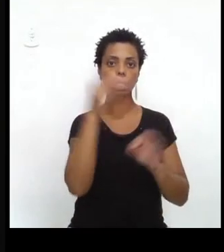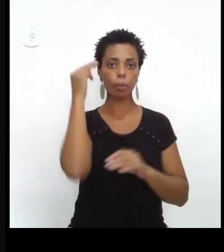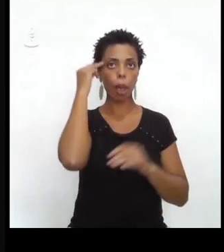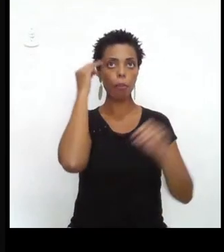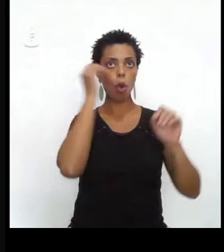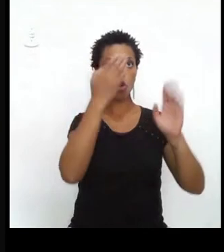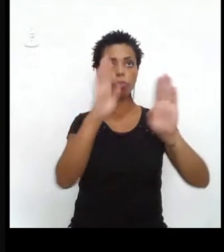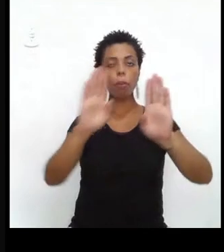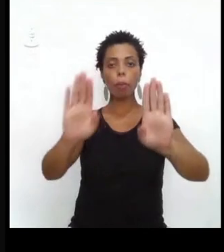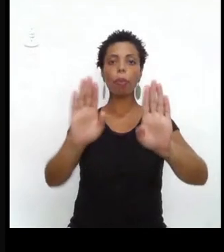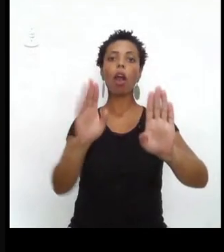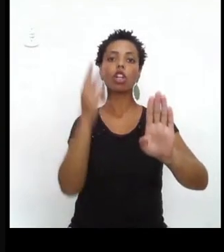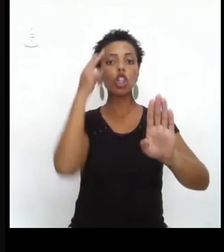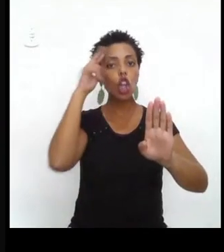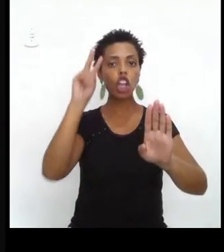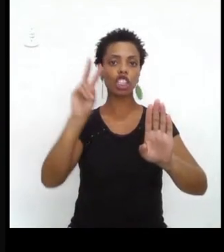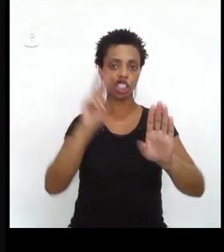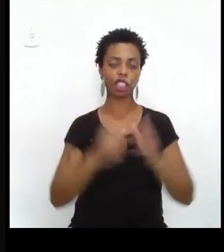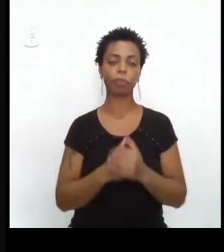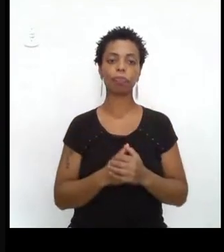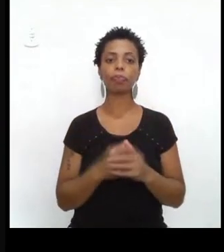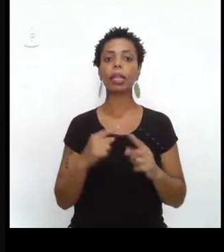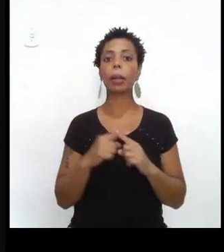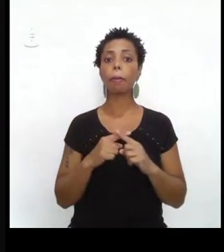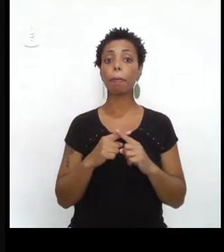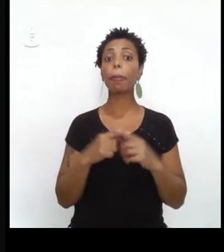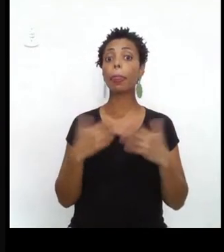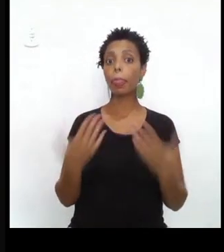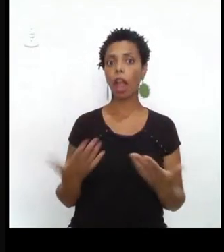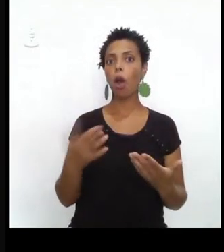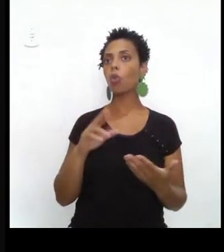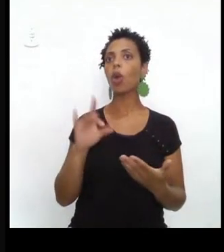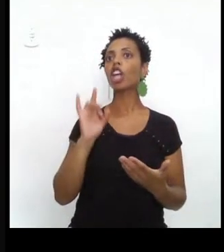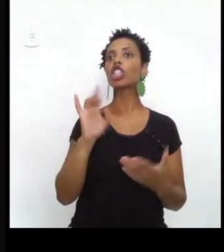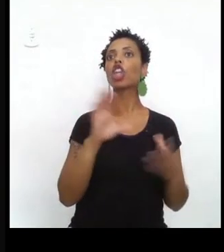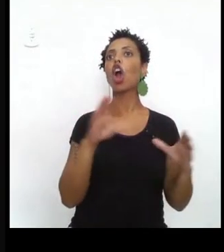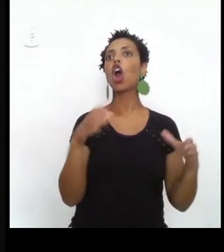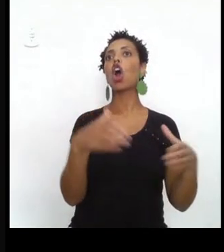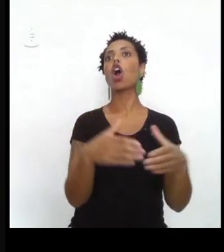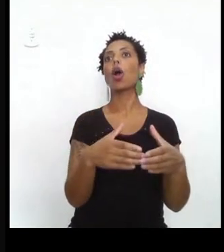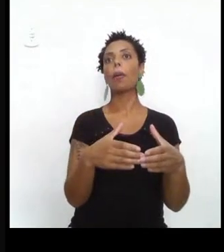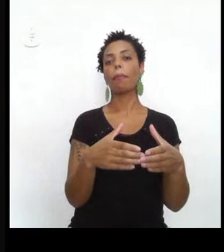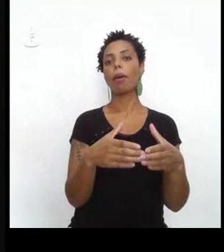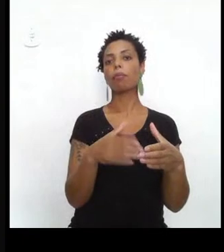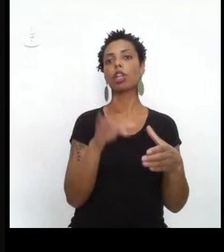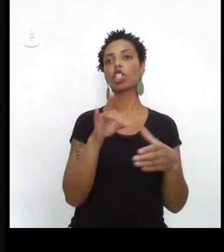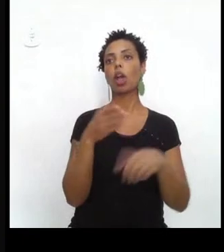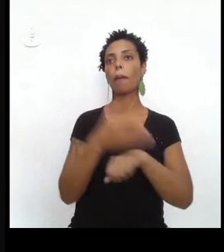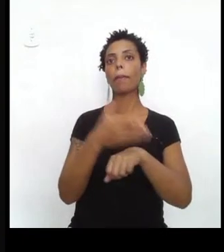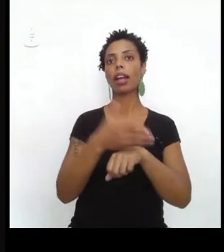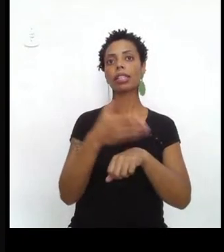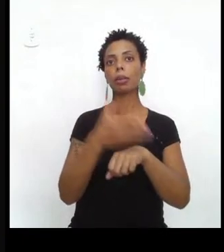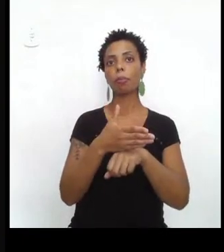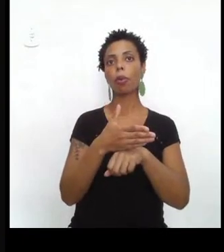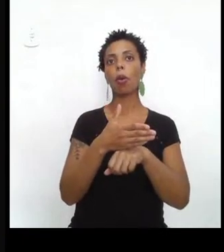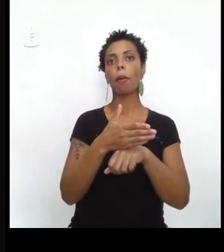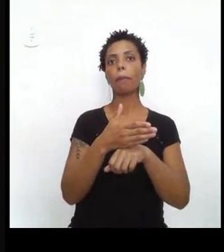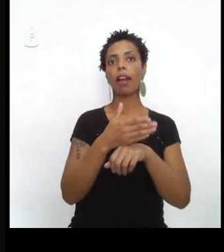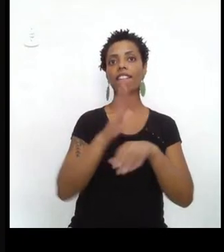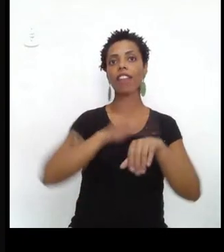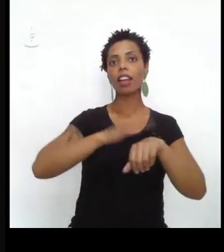Último Romance porque eu colectivo ou retorno galasso participación na Memorial abre a Suécia na